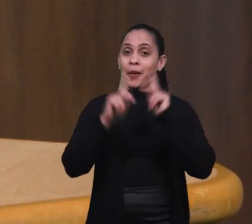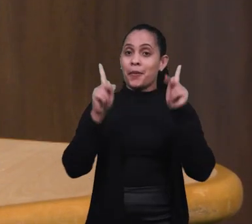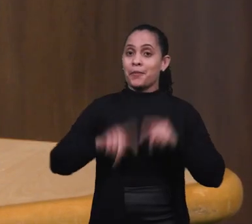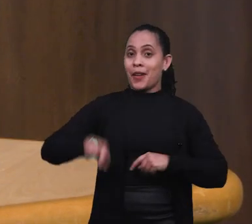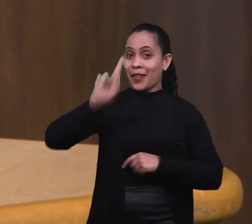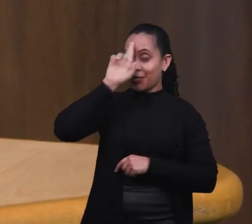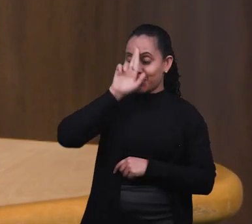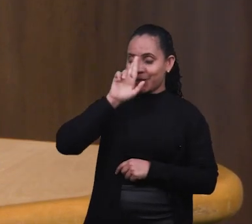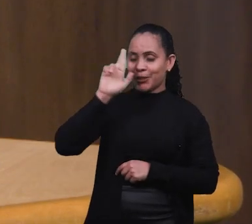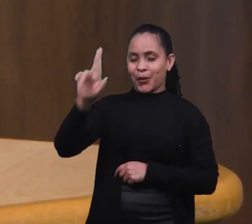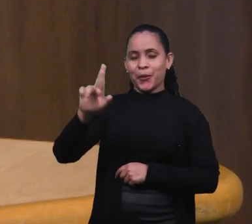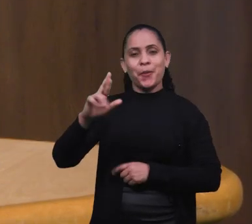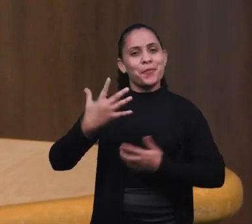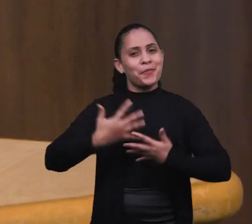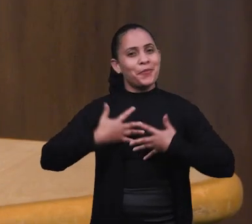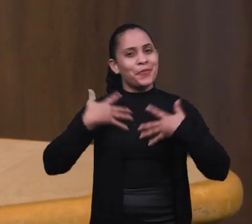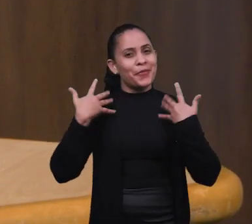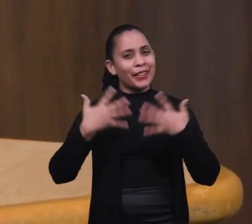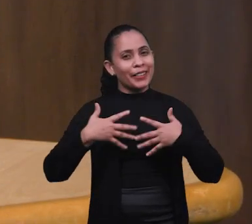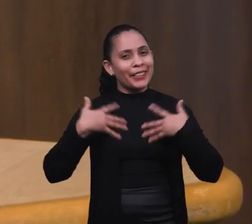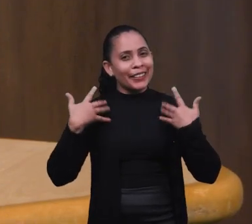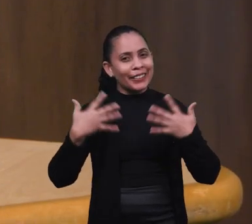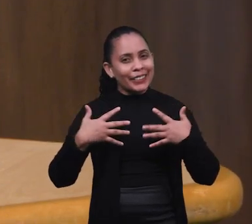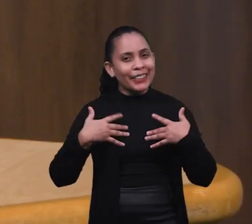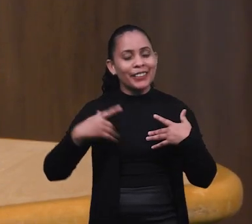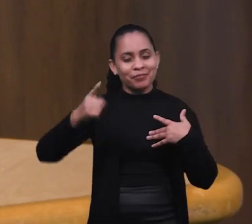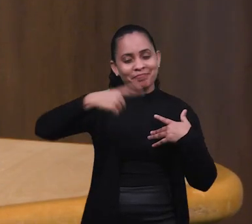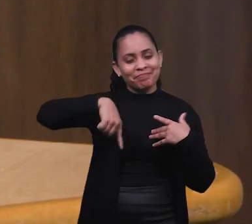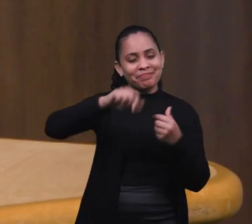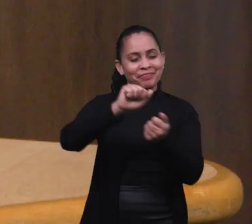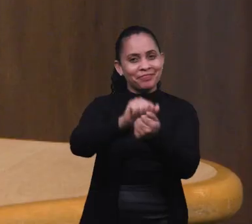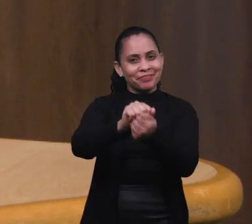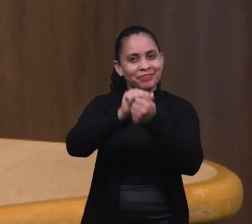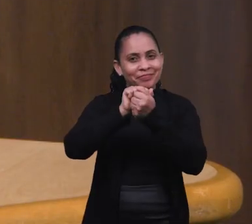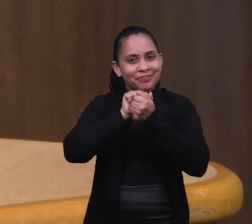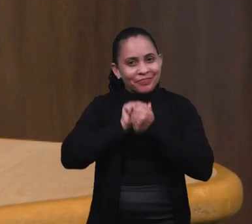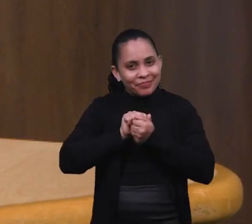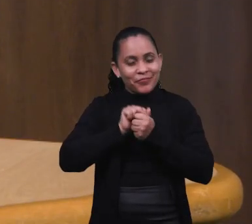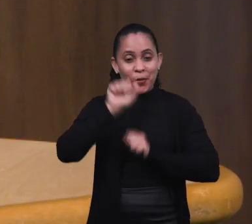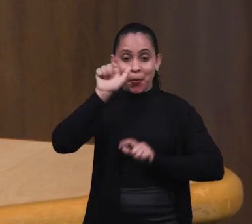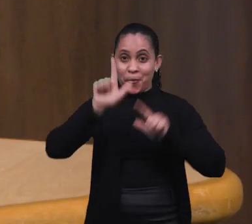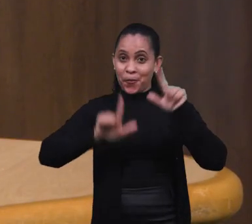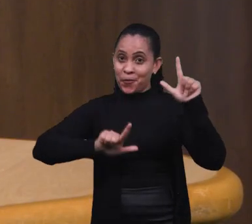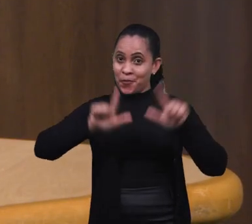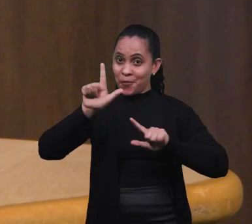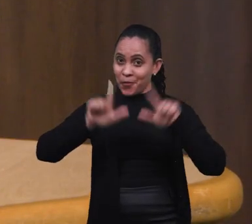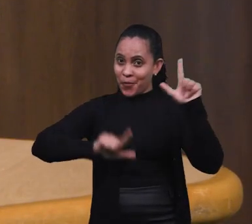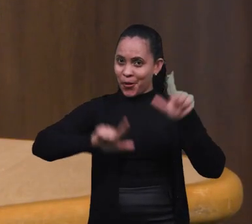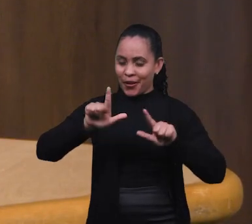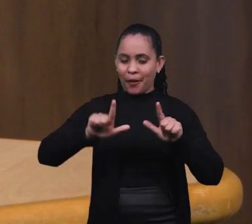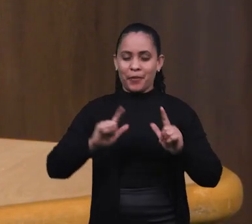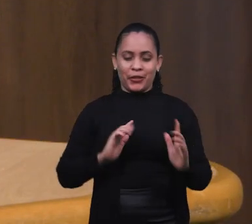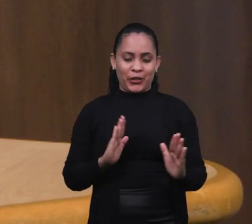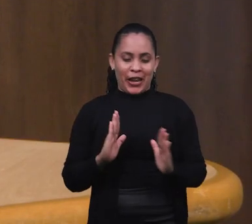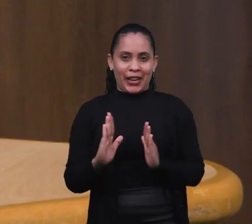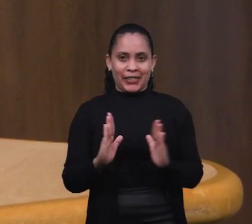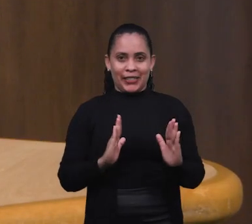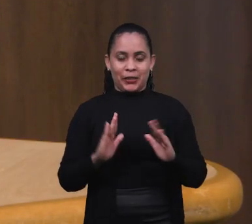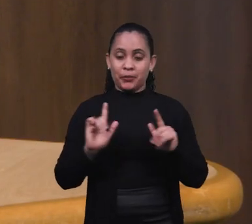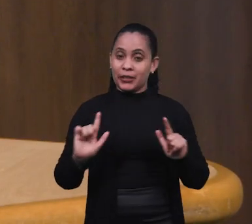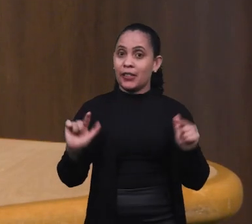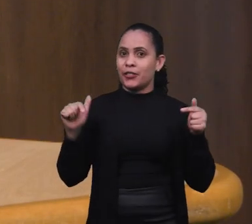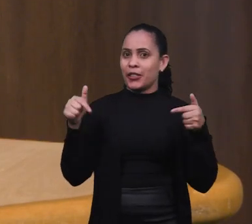paz do Senhor. É uma alegria receber todos vocês aqui em mais uma edição do programa Acessibilidade em